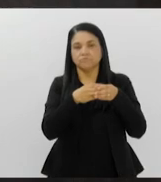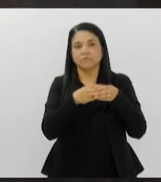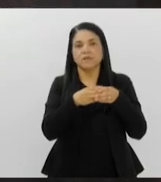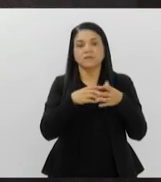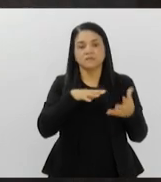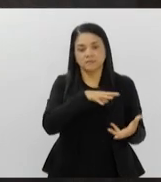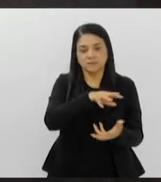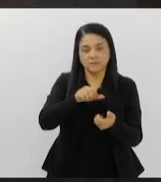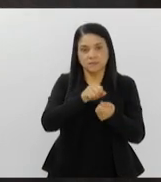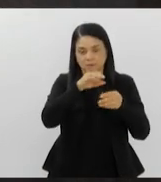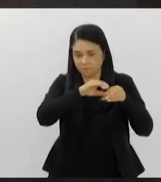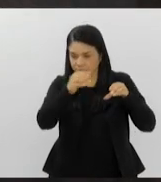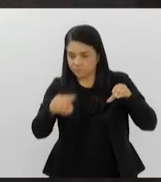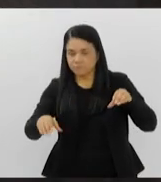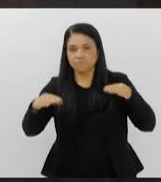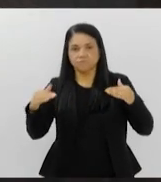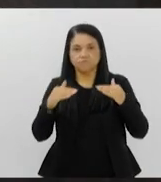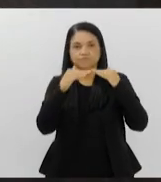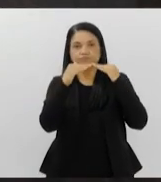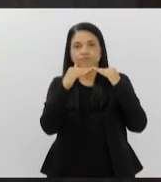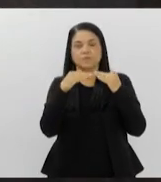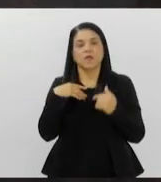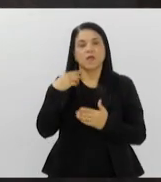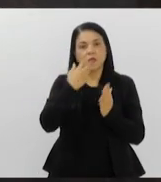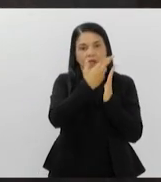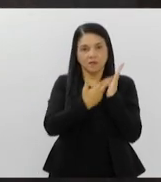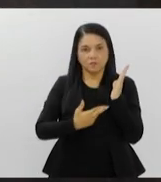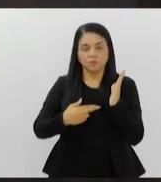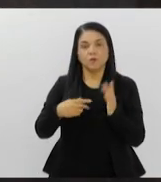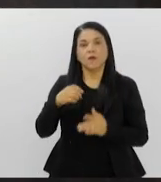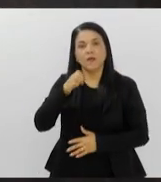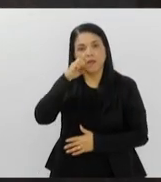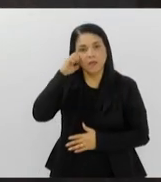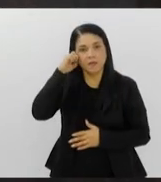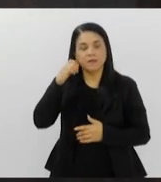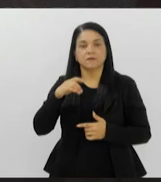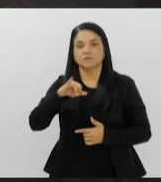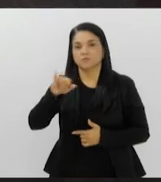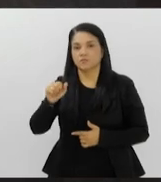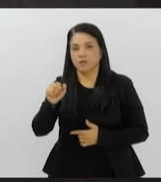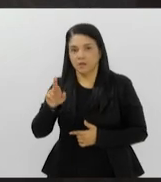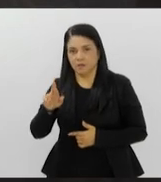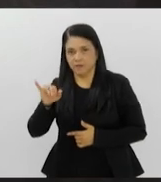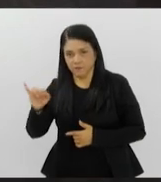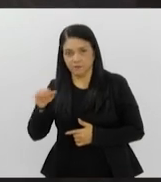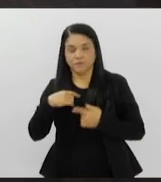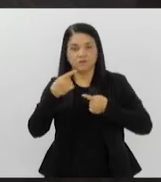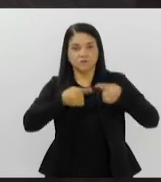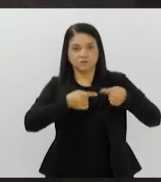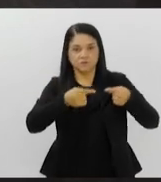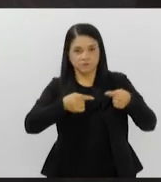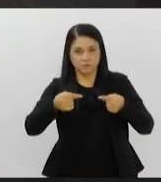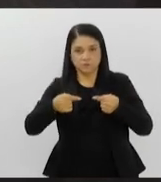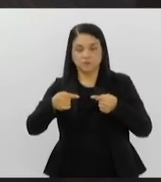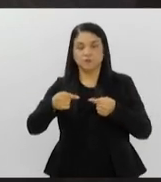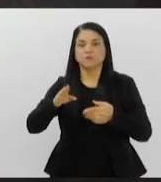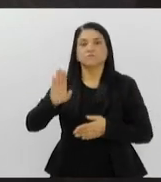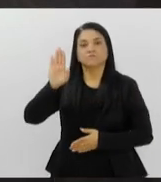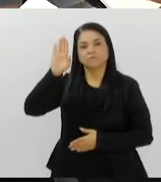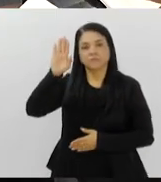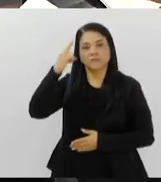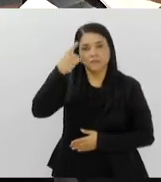ambiental favorável. Relator, deputada Élica Takimoto Jari Oliveira. Em discussão. Para discutir. Para discutir, deputada Dani